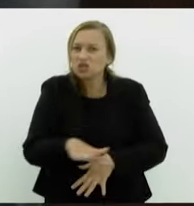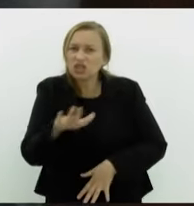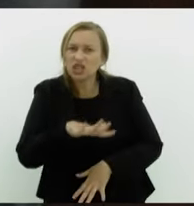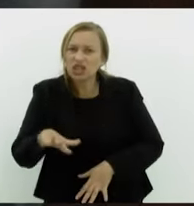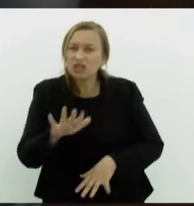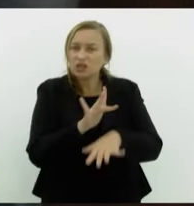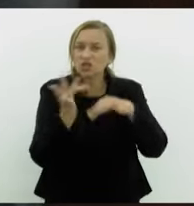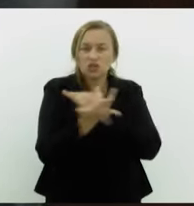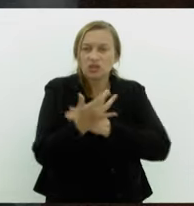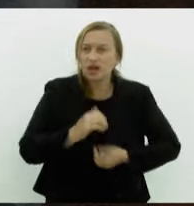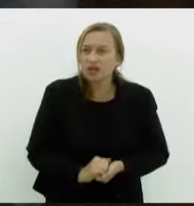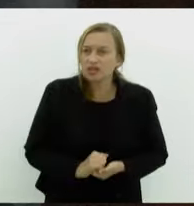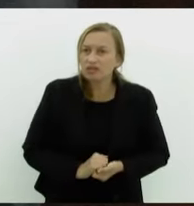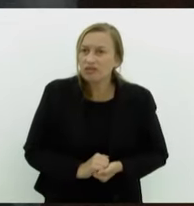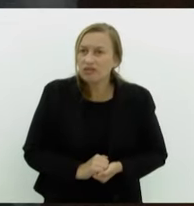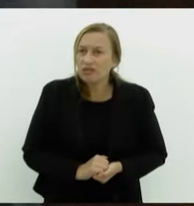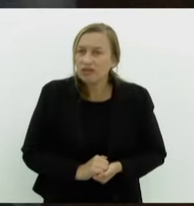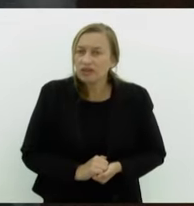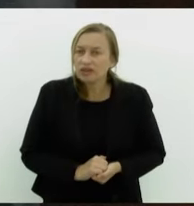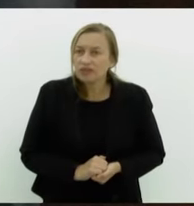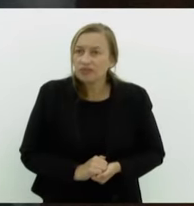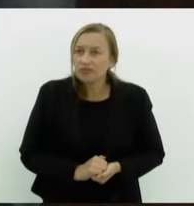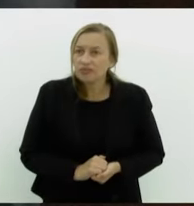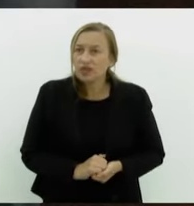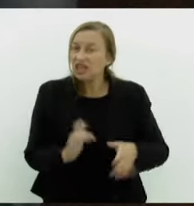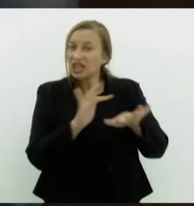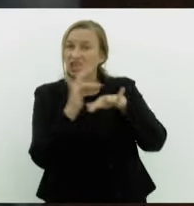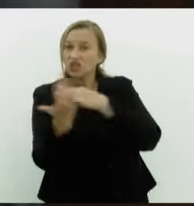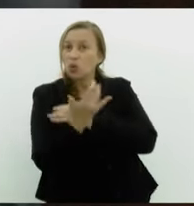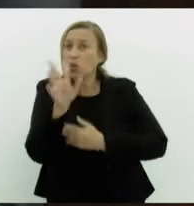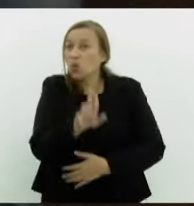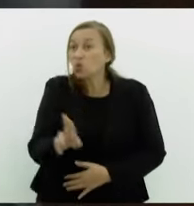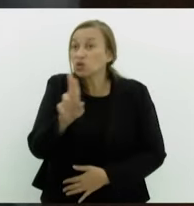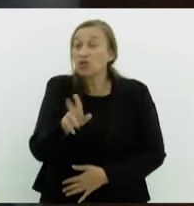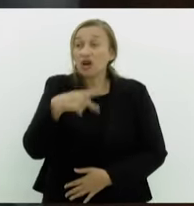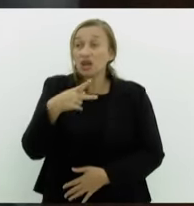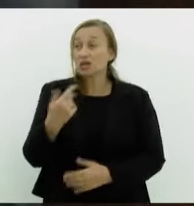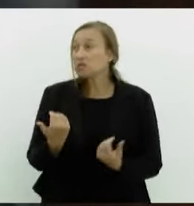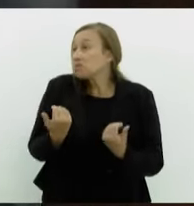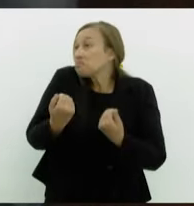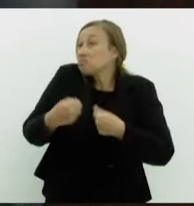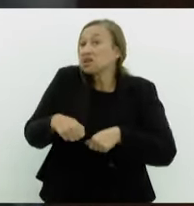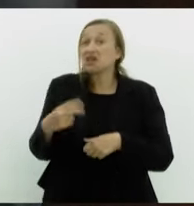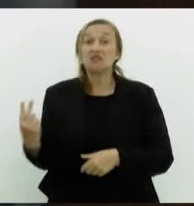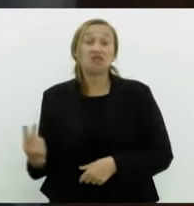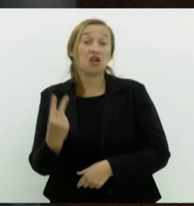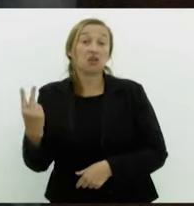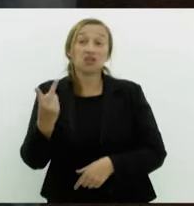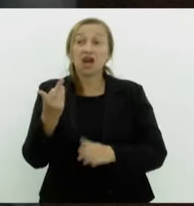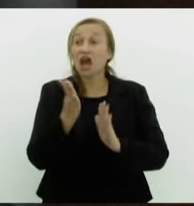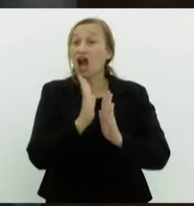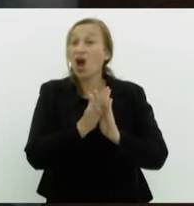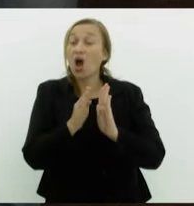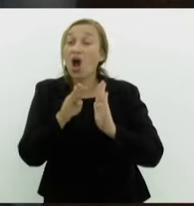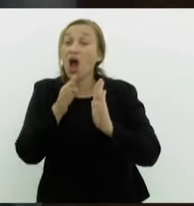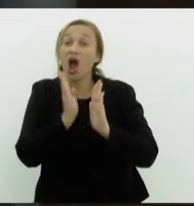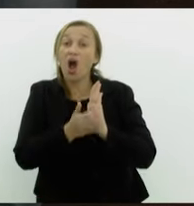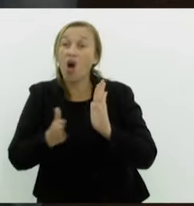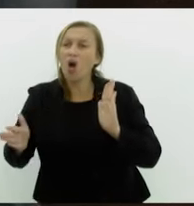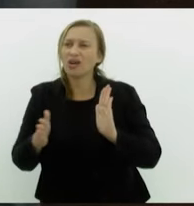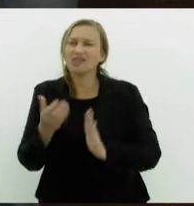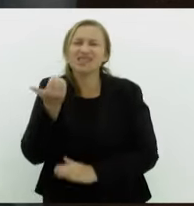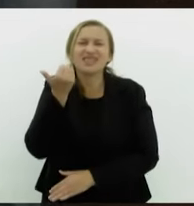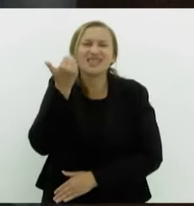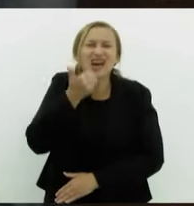redes. Ele, nas redes sociais, ele utilizou dizendo que ele precisava zelar pela ordem. Numa atitude